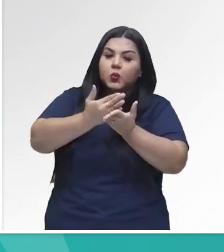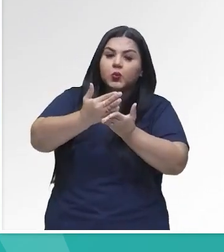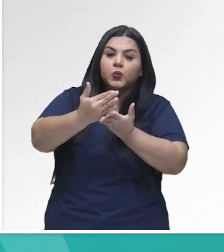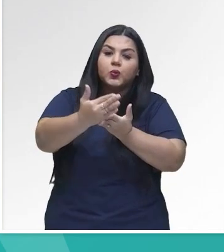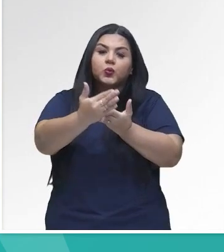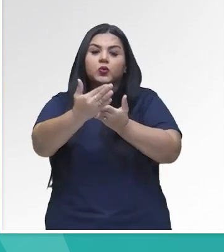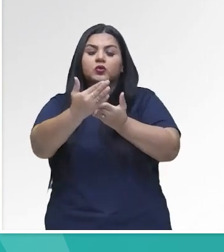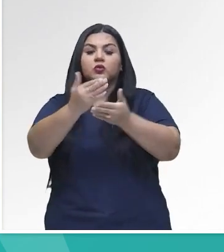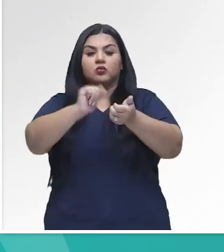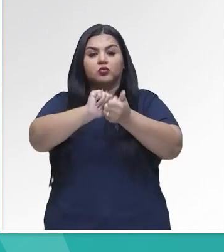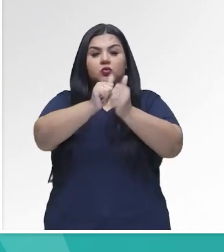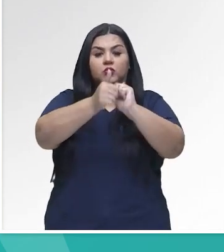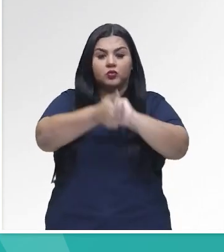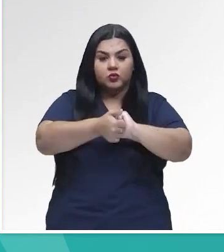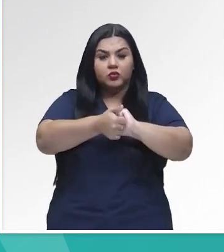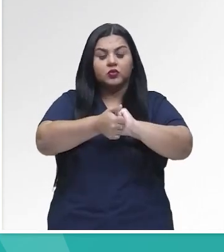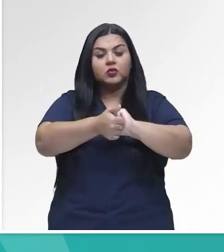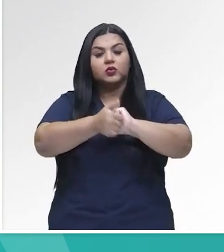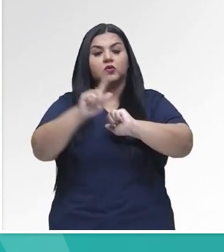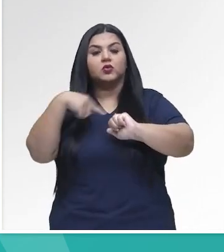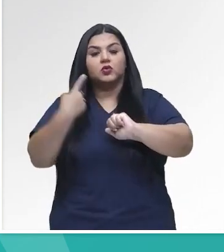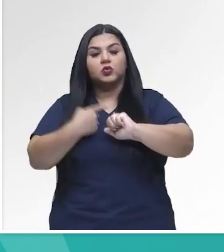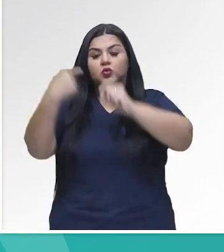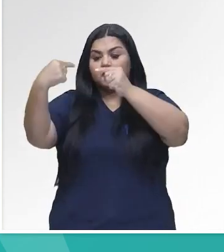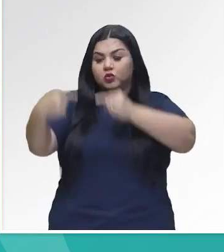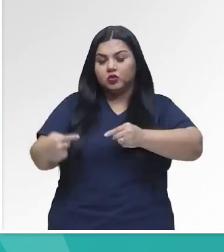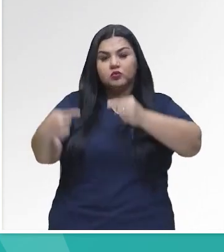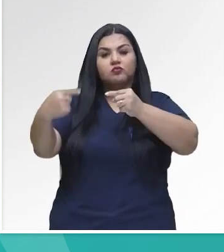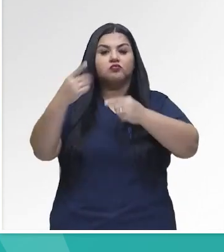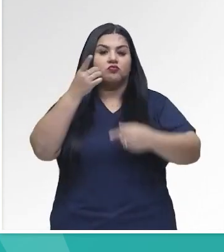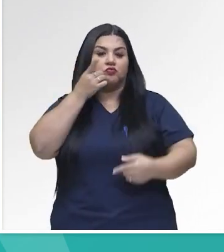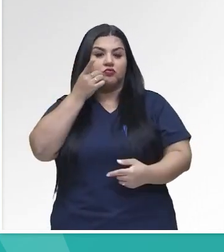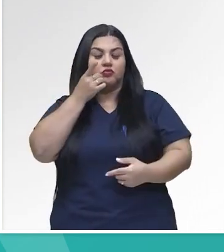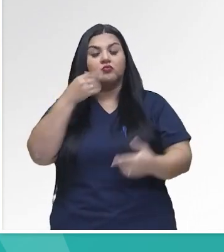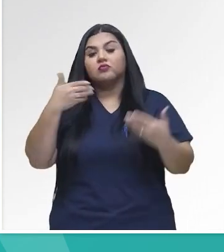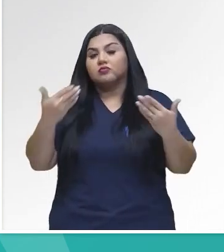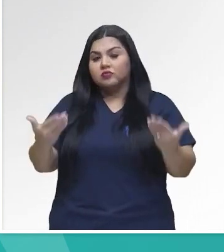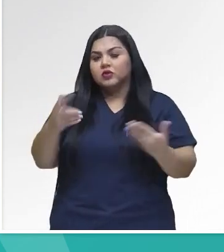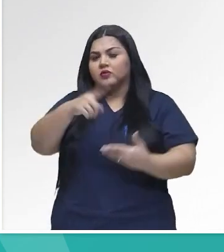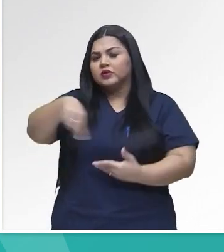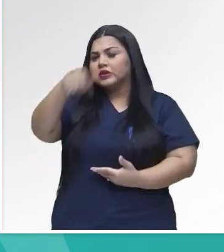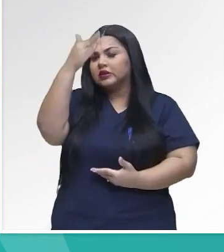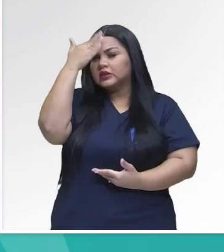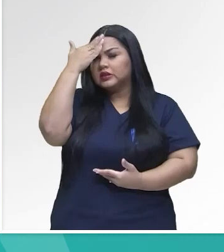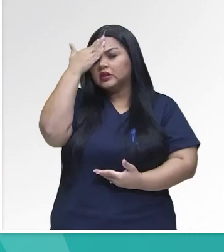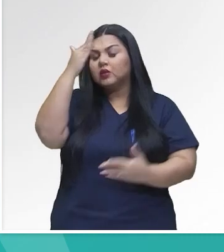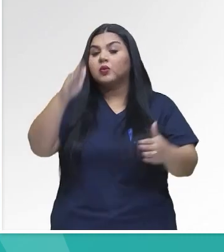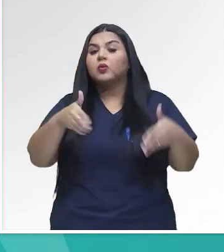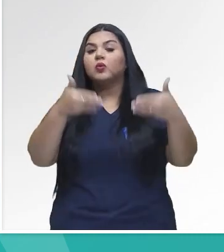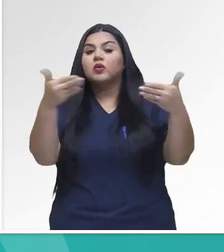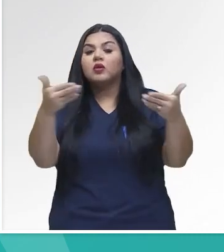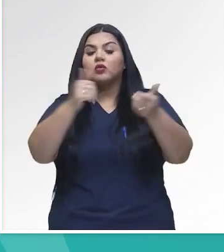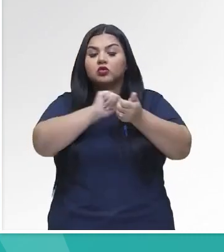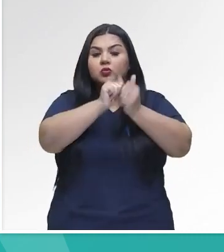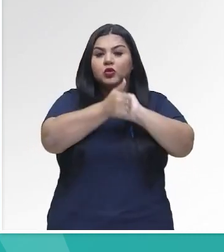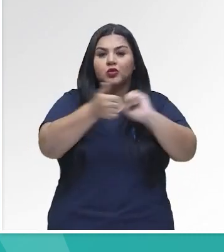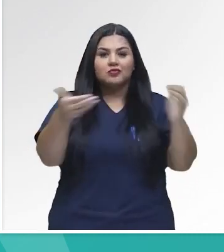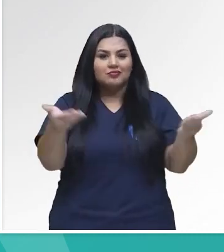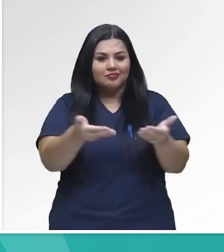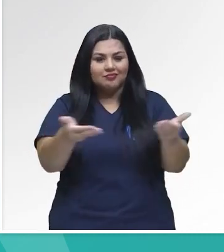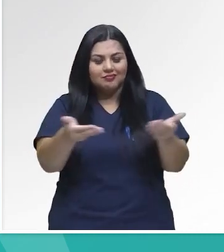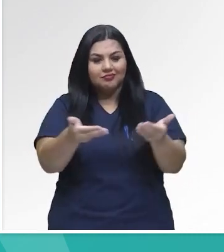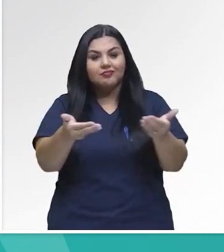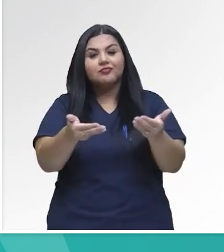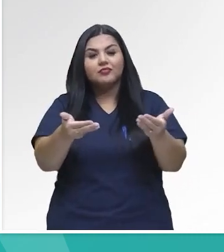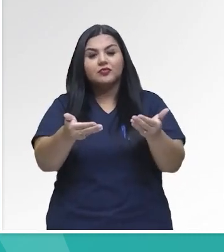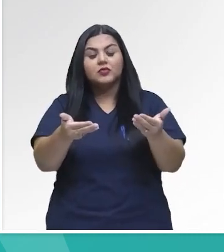esse esporte com o nosso desafio do dia. Então, vocês já sabem qual é o esporte de hoje.